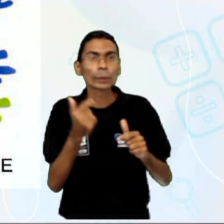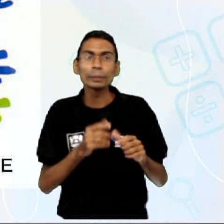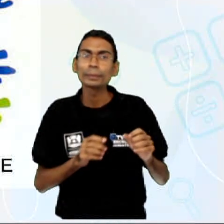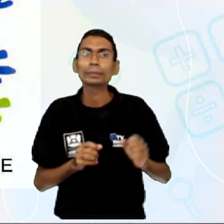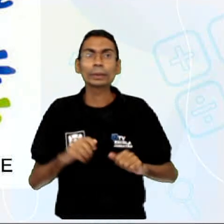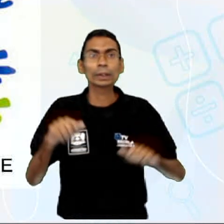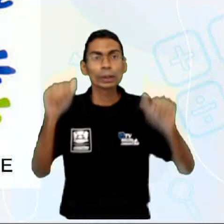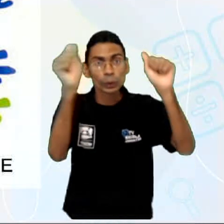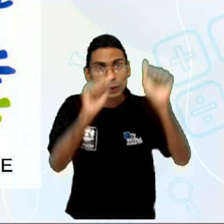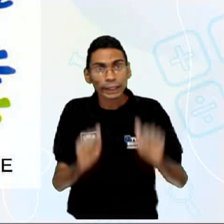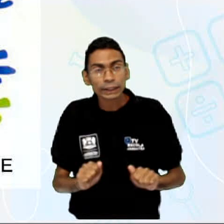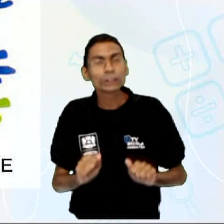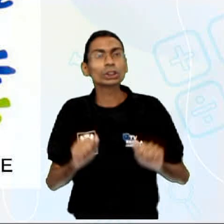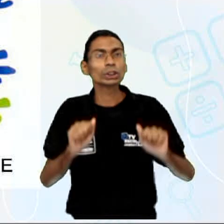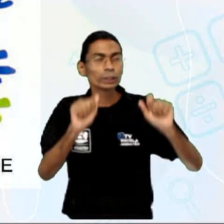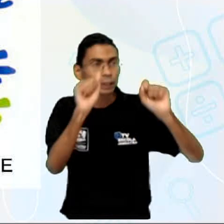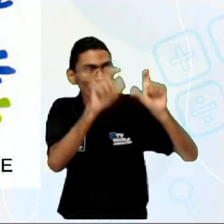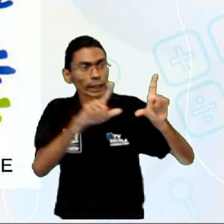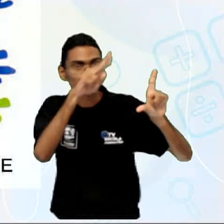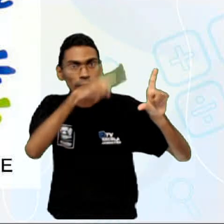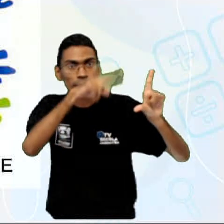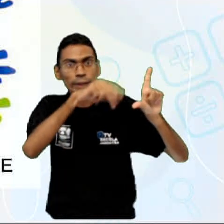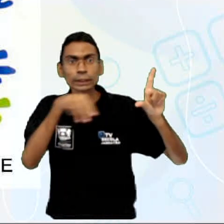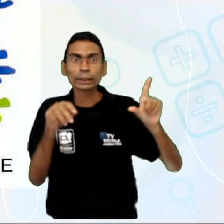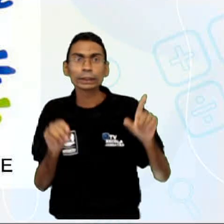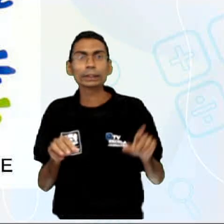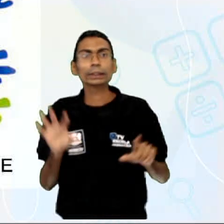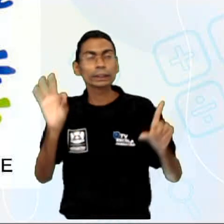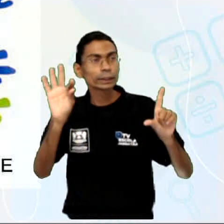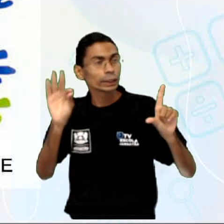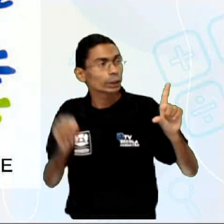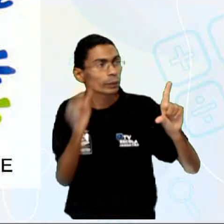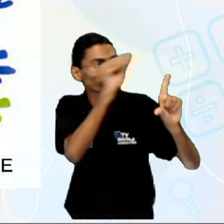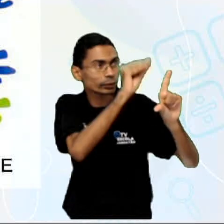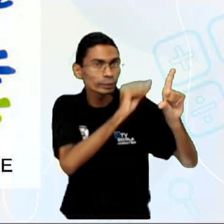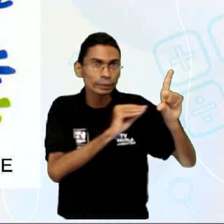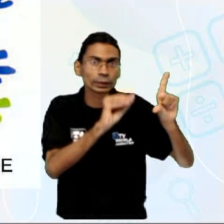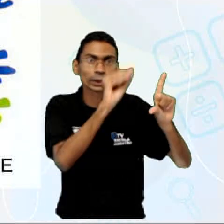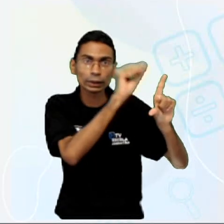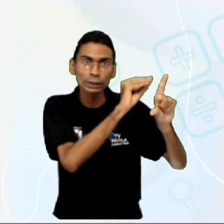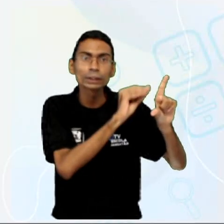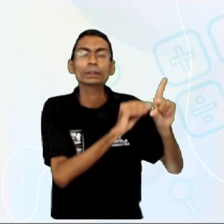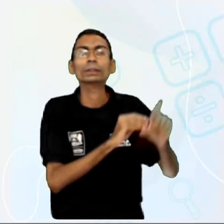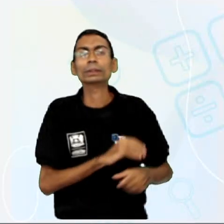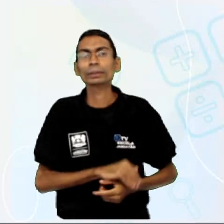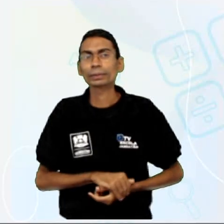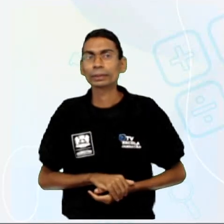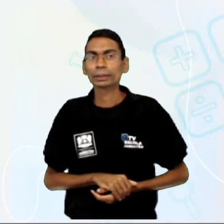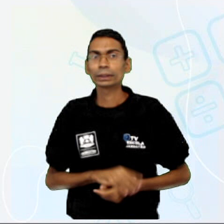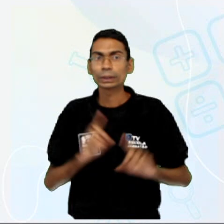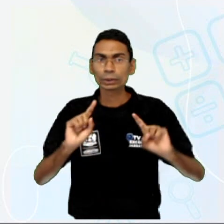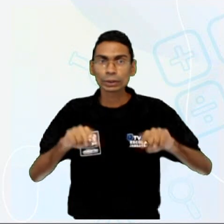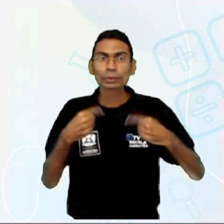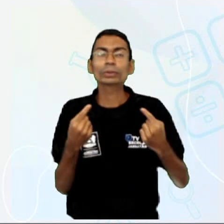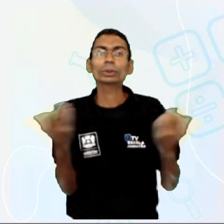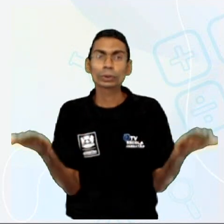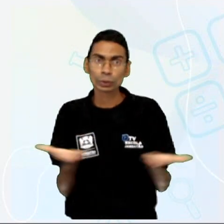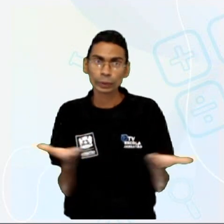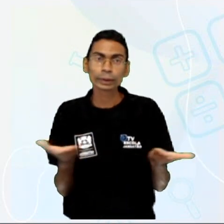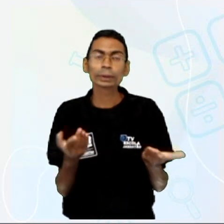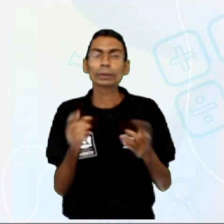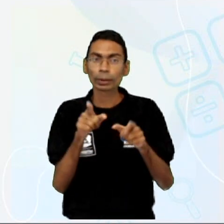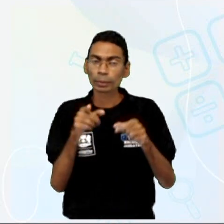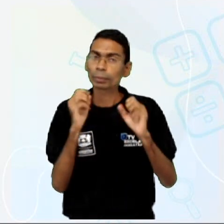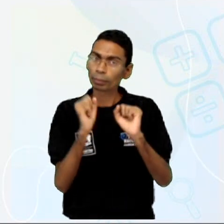coloridos e cola sobre a tela. Então eu queria que vocês, deixar o desafio para vocês hoje, que vocês pudessem fazer